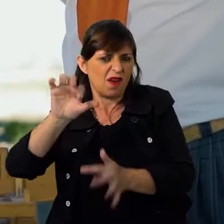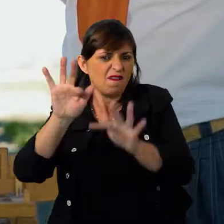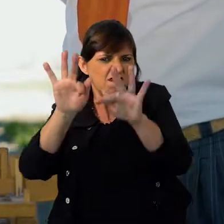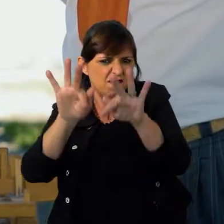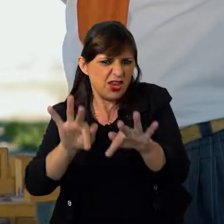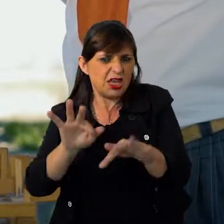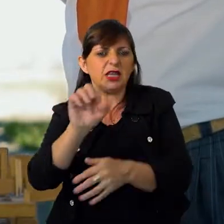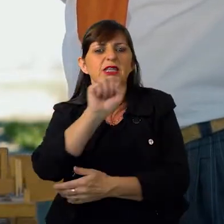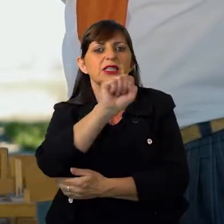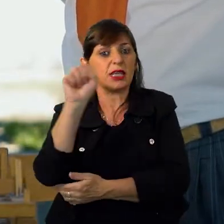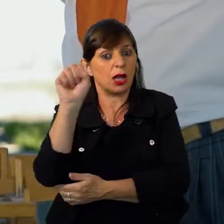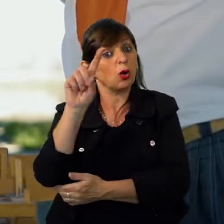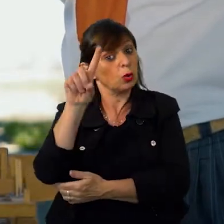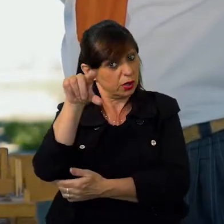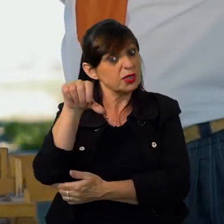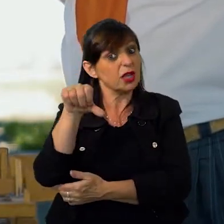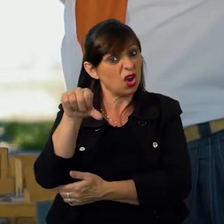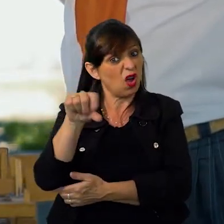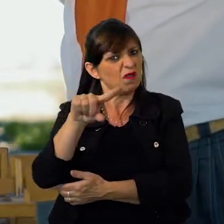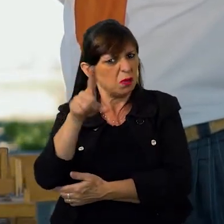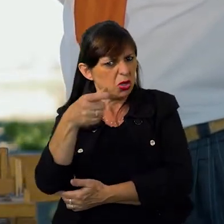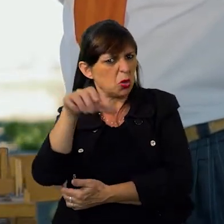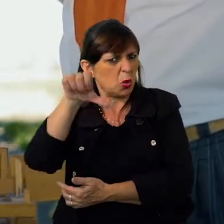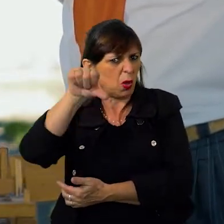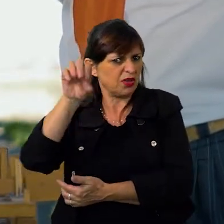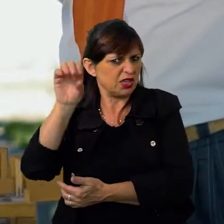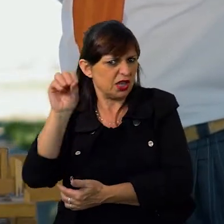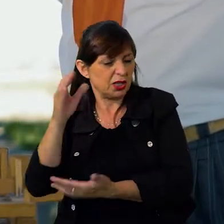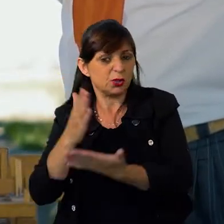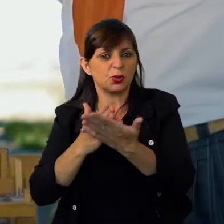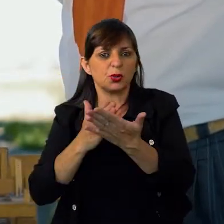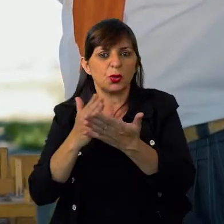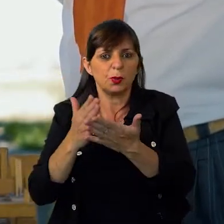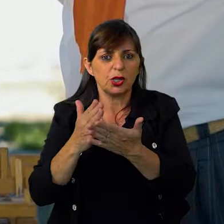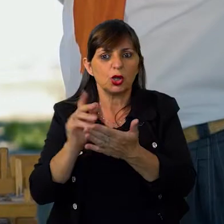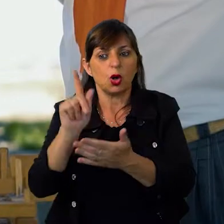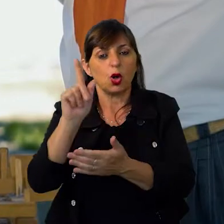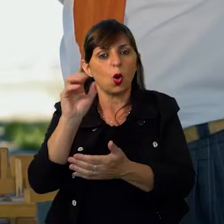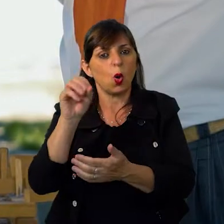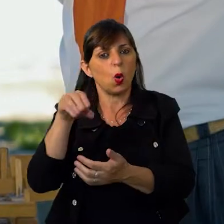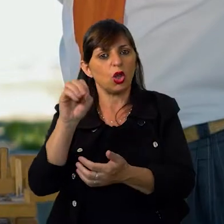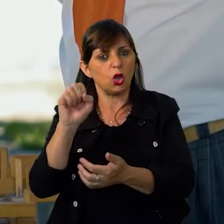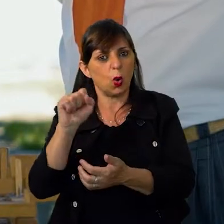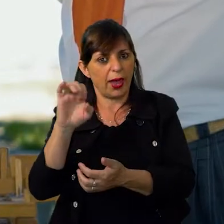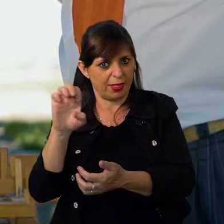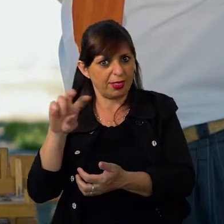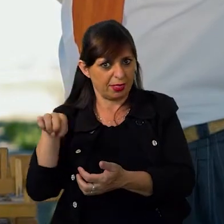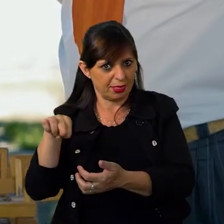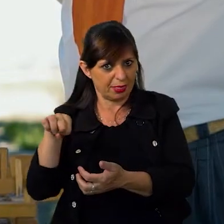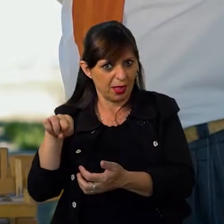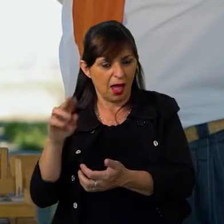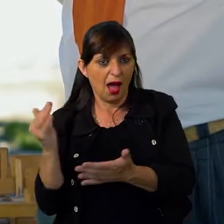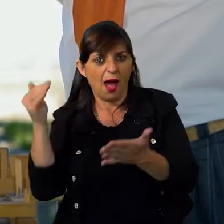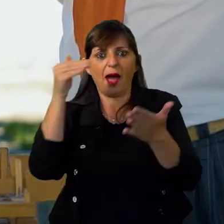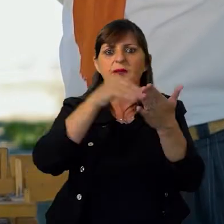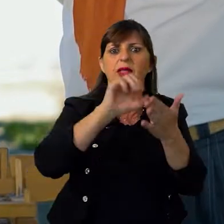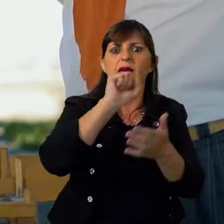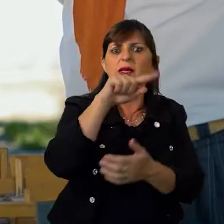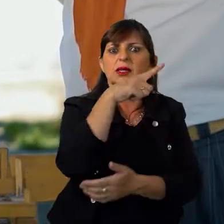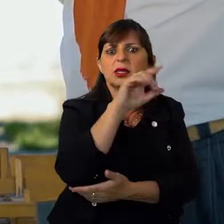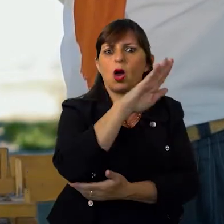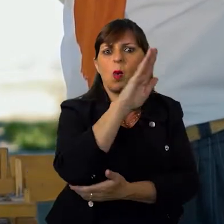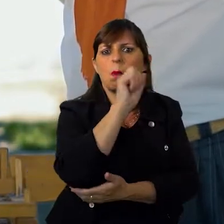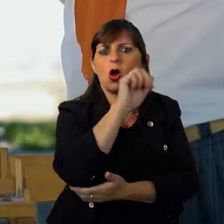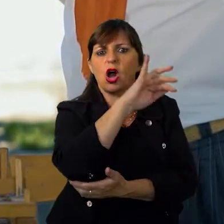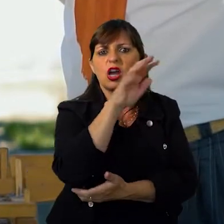do século 19 começa o comércio entre o em até São Borja através das piraguas no início do